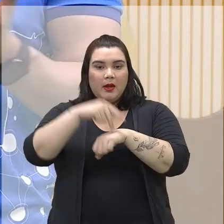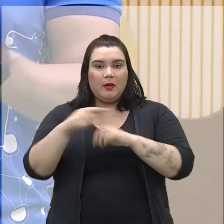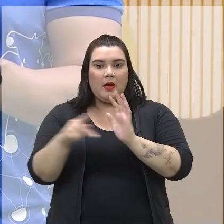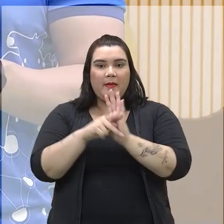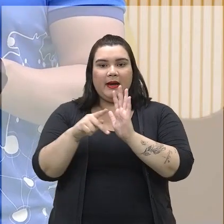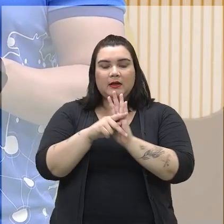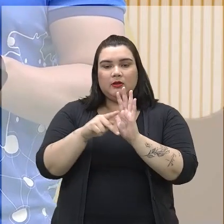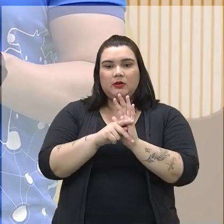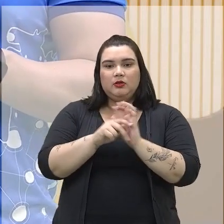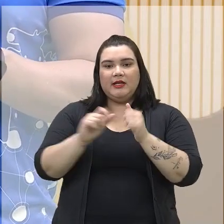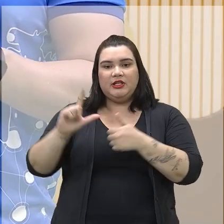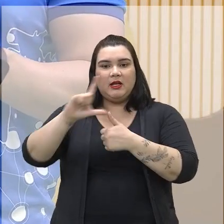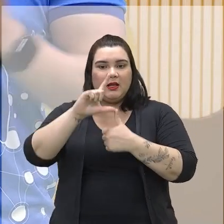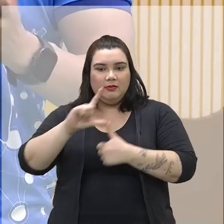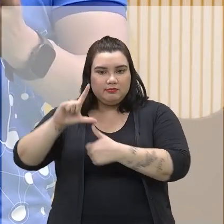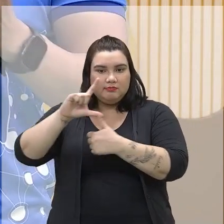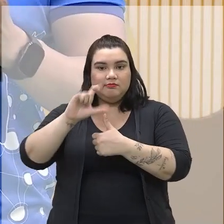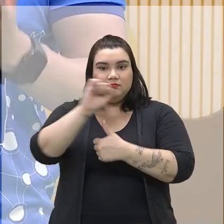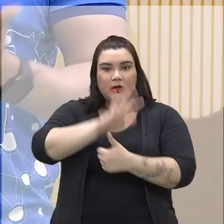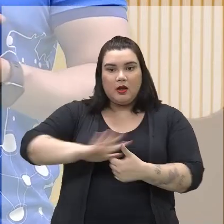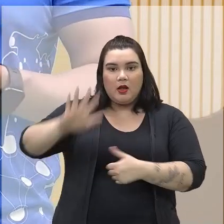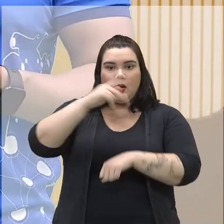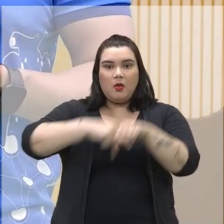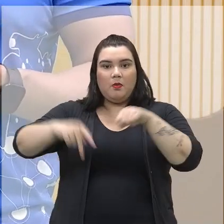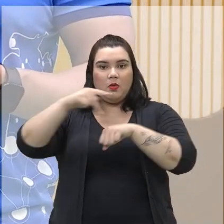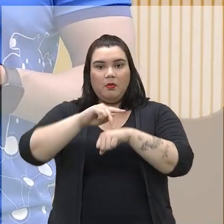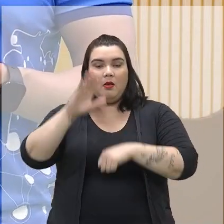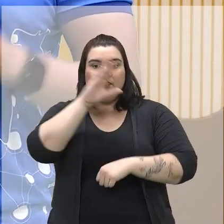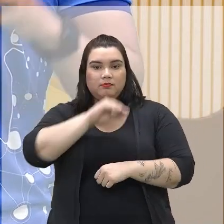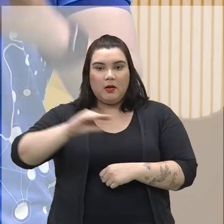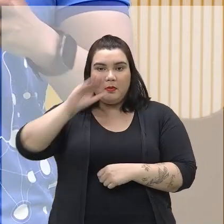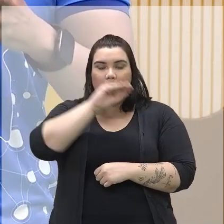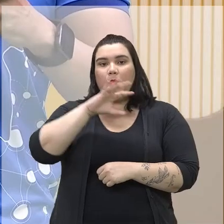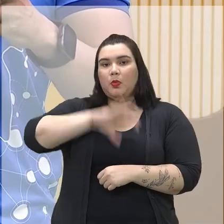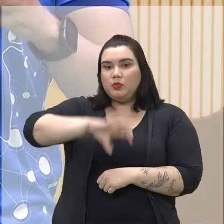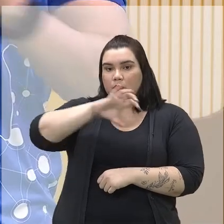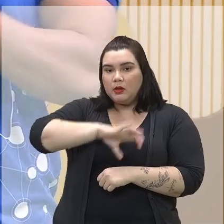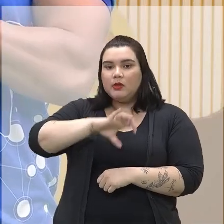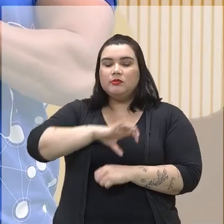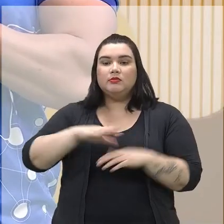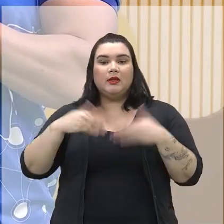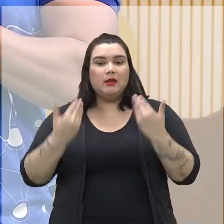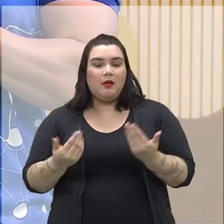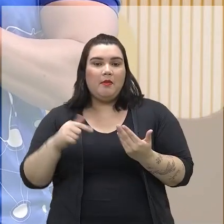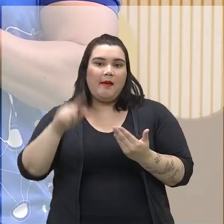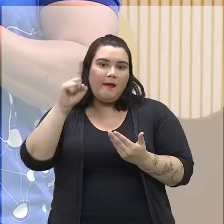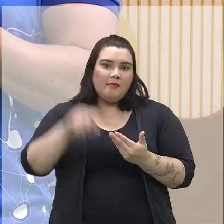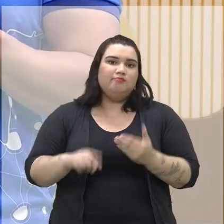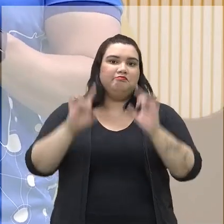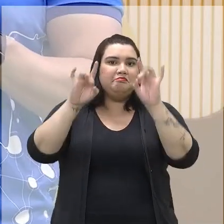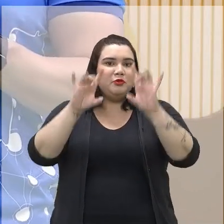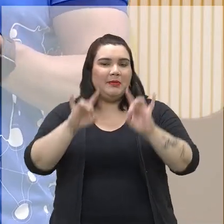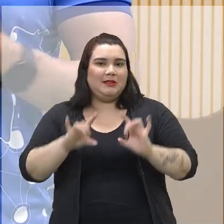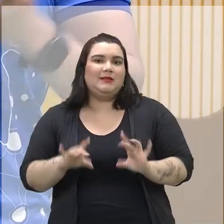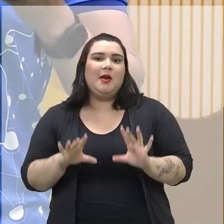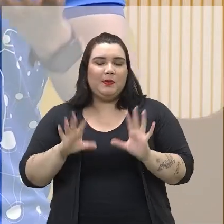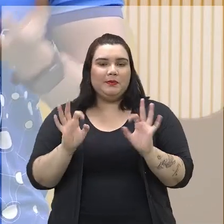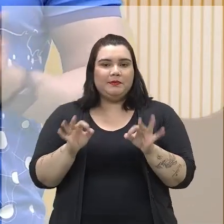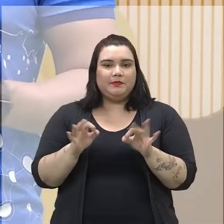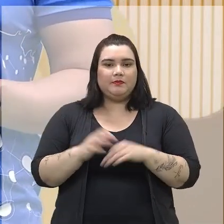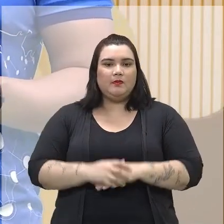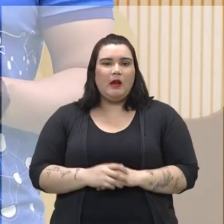América Latina, né, que a população fala o português. Então, isso por si só já é um elemento de união para a gente, tá?